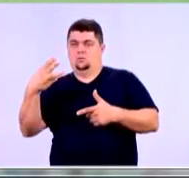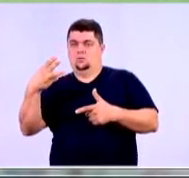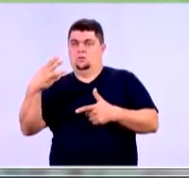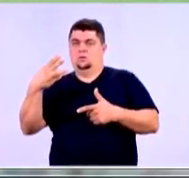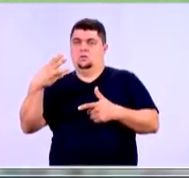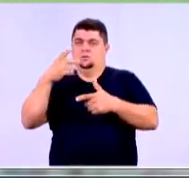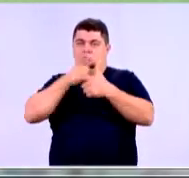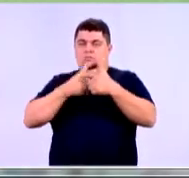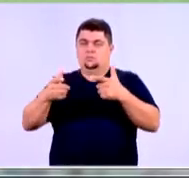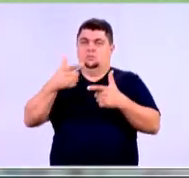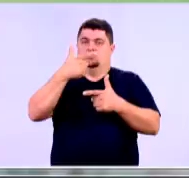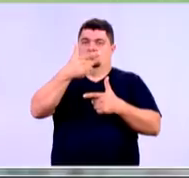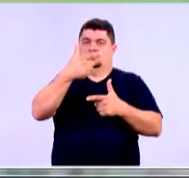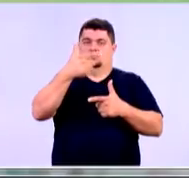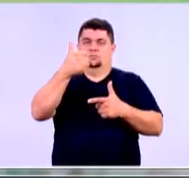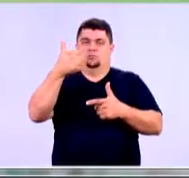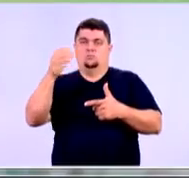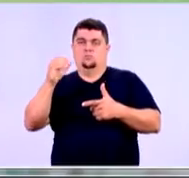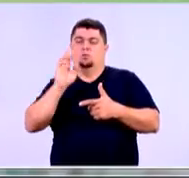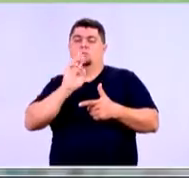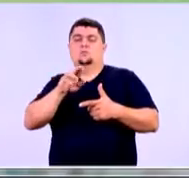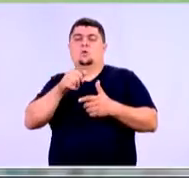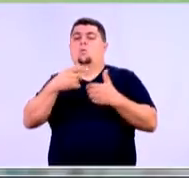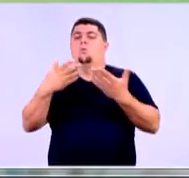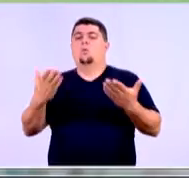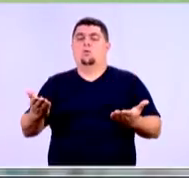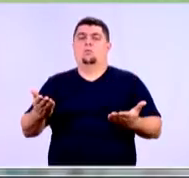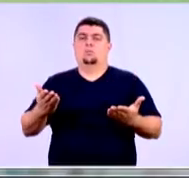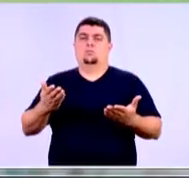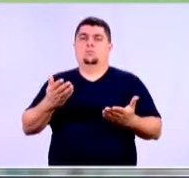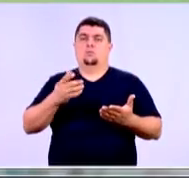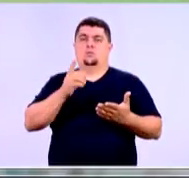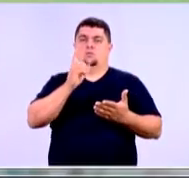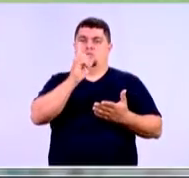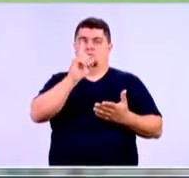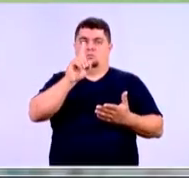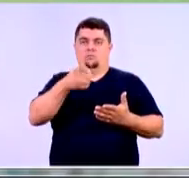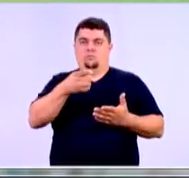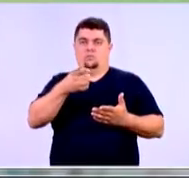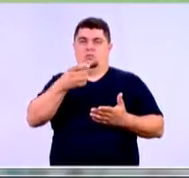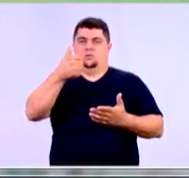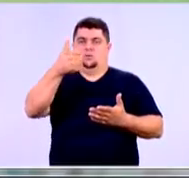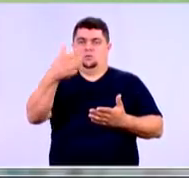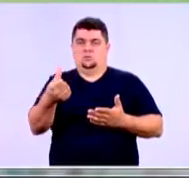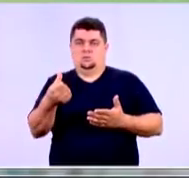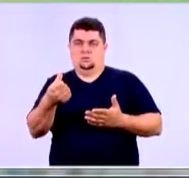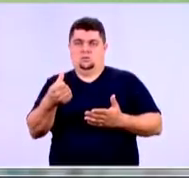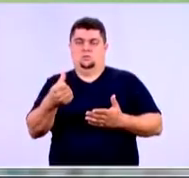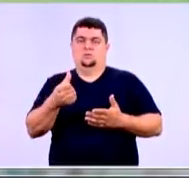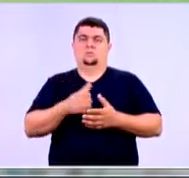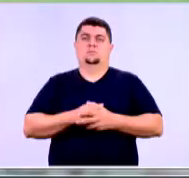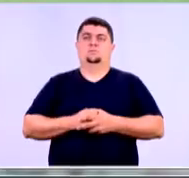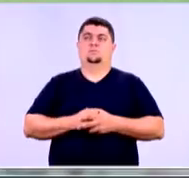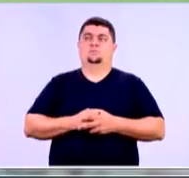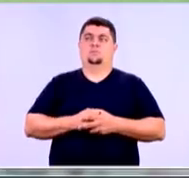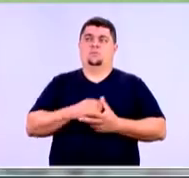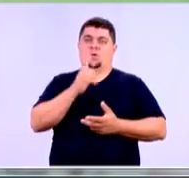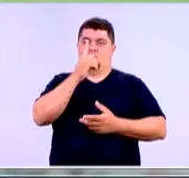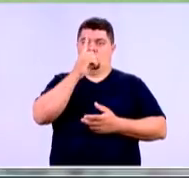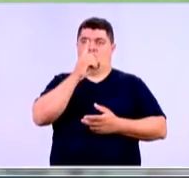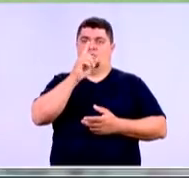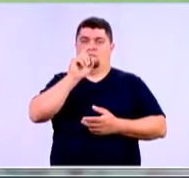um auxílio para a gente? Quanto que dá essa resposta? Claro, a resposta é 1,16. Então, a liquidez corrente vai ser igual a